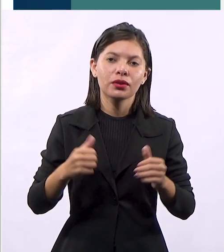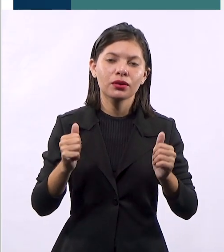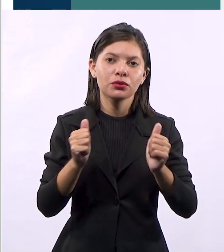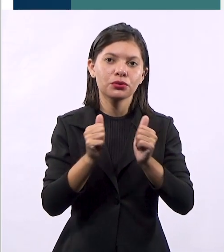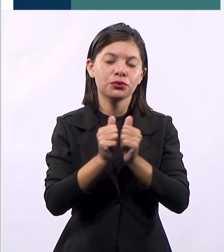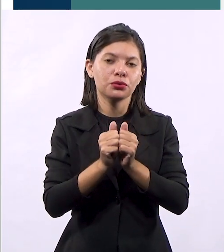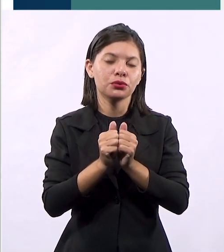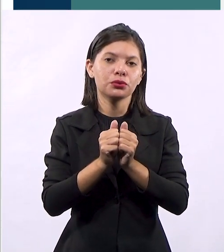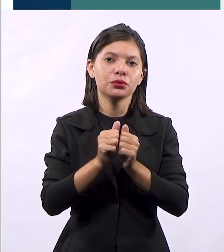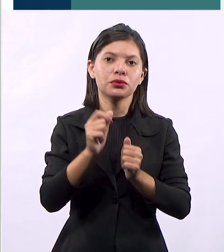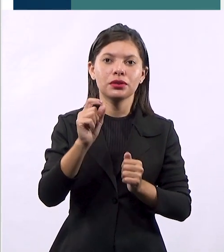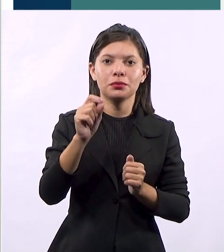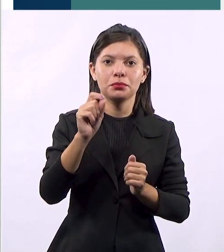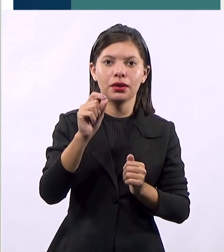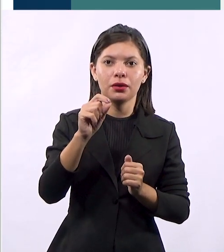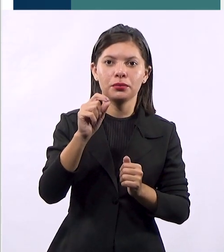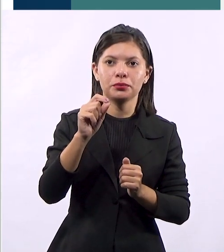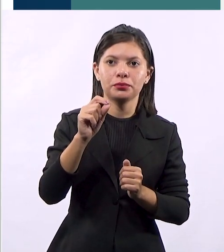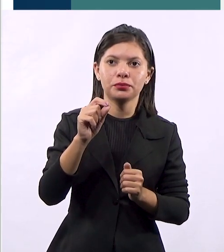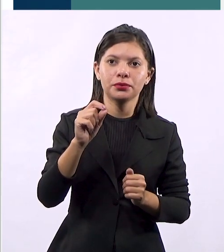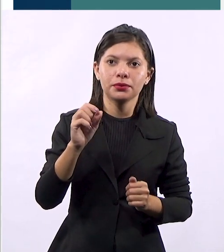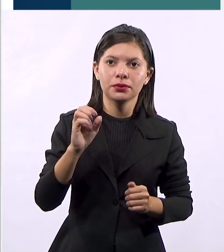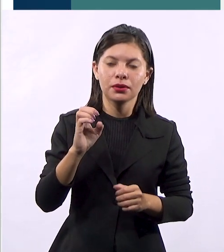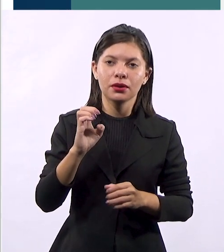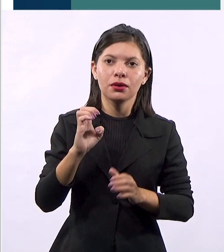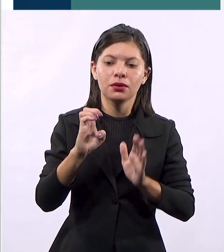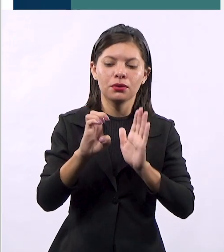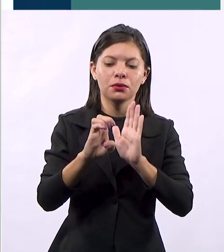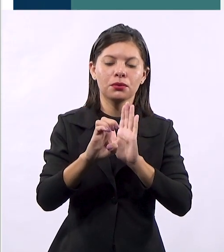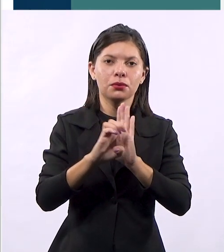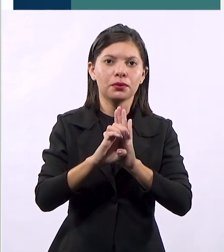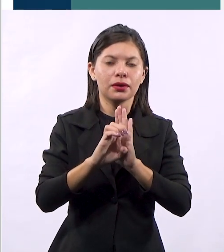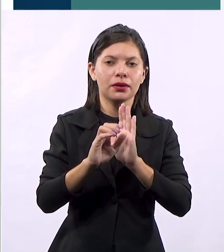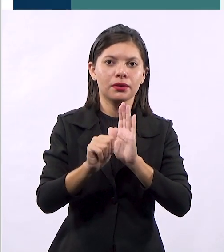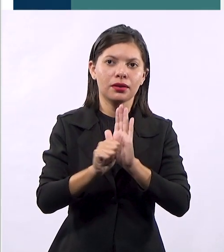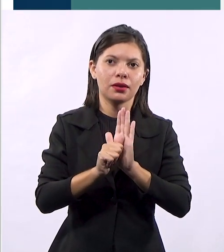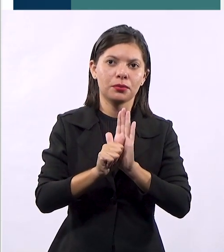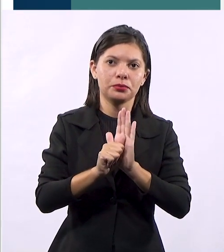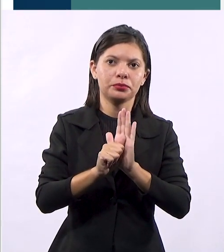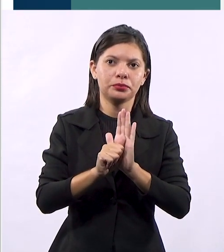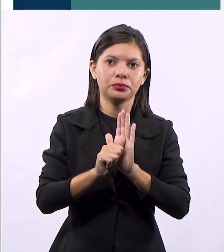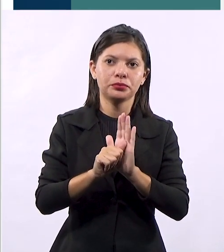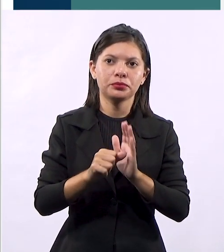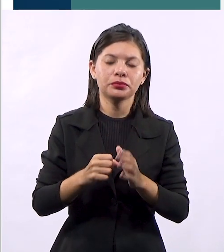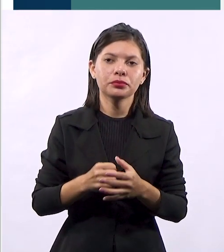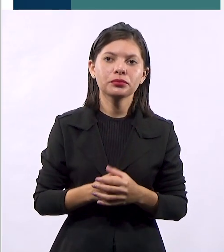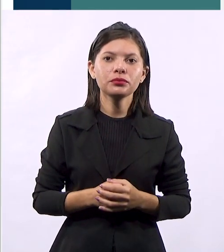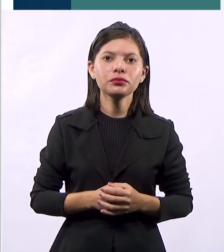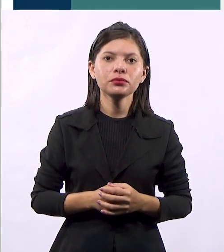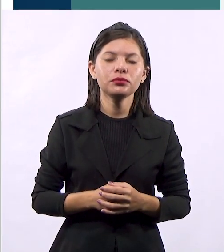a edição da 93/94 foram alguns anos, né? De 88 para 96, quase 10